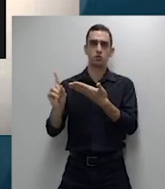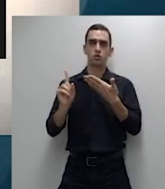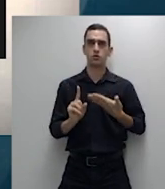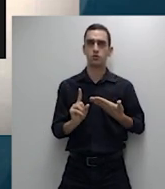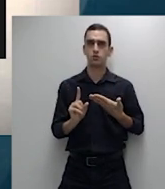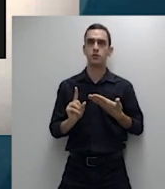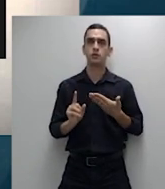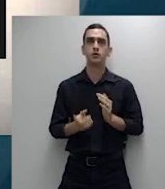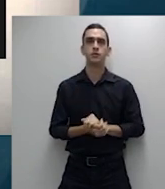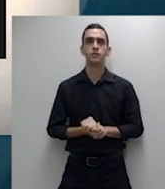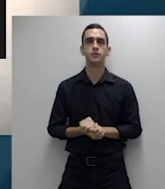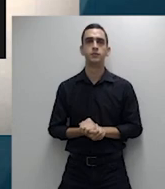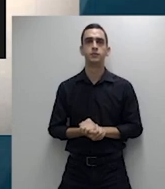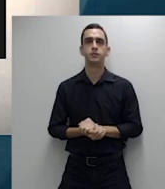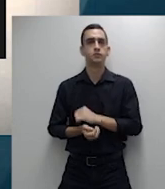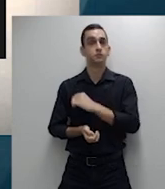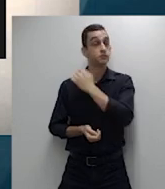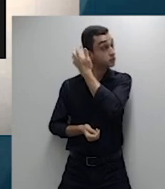Ana